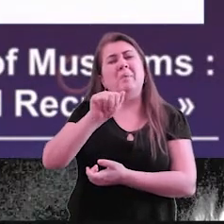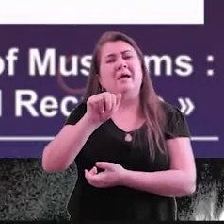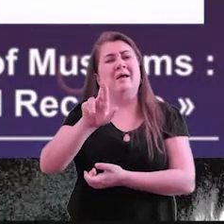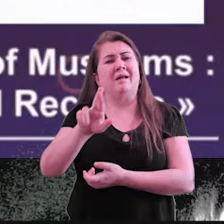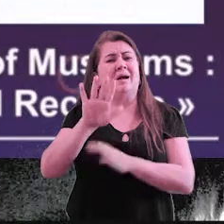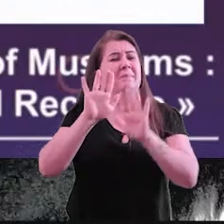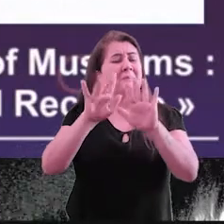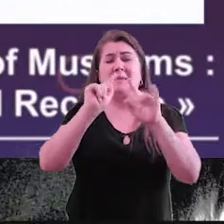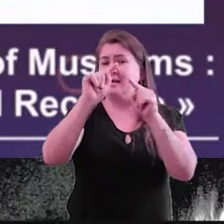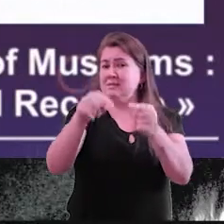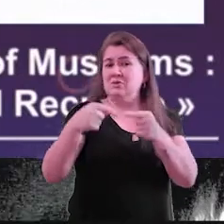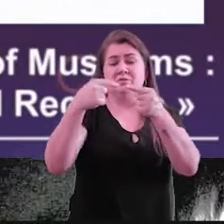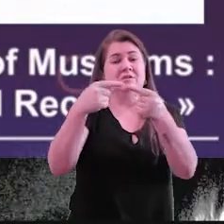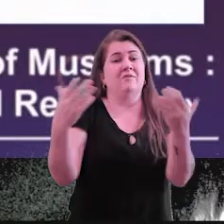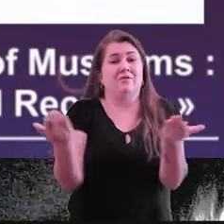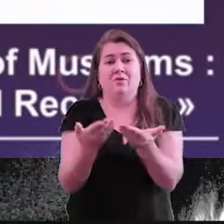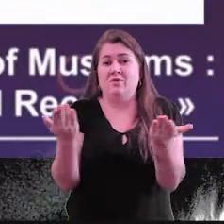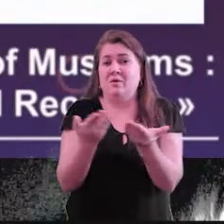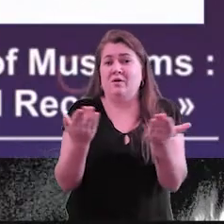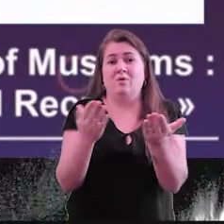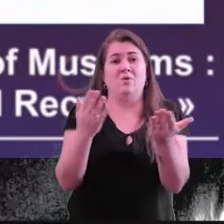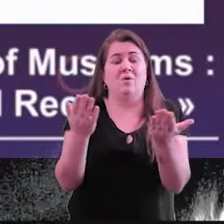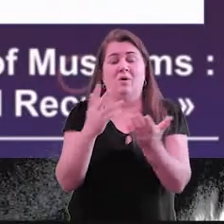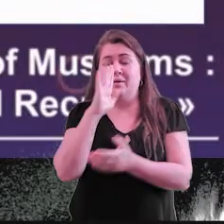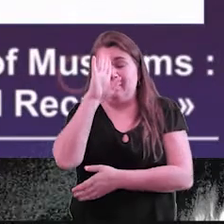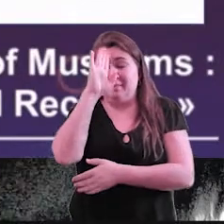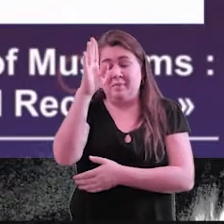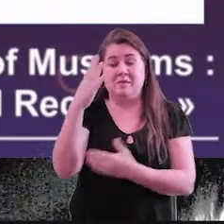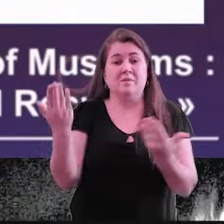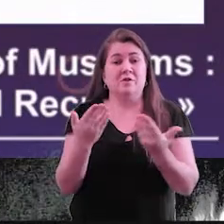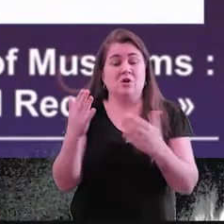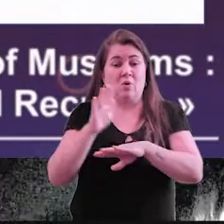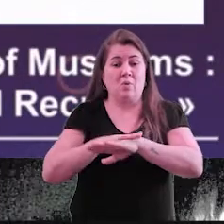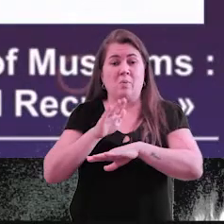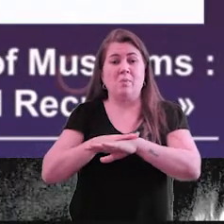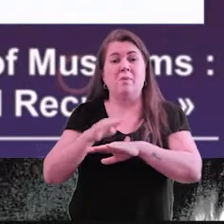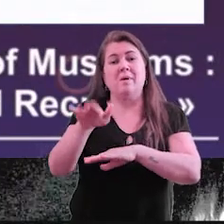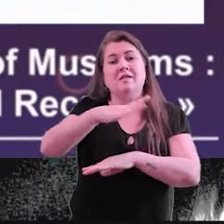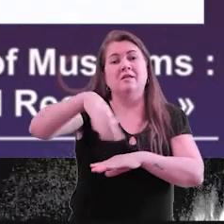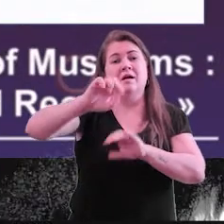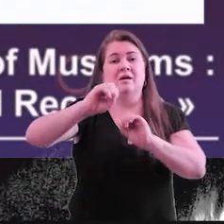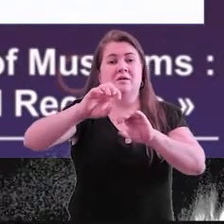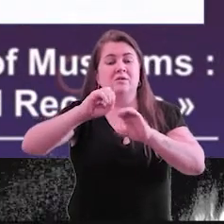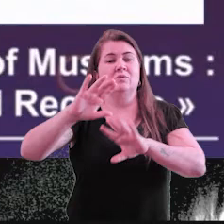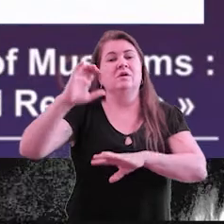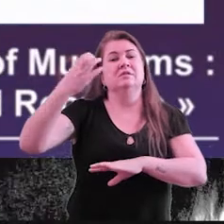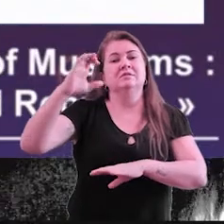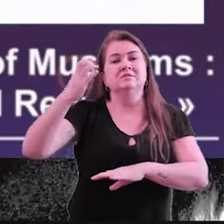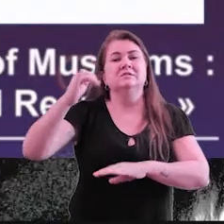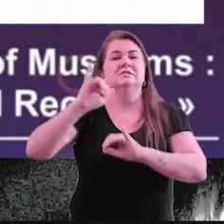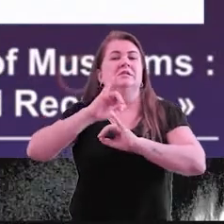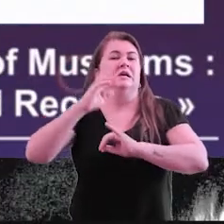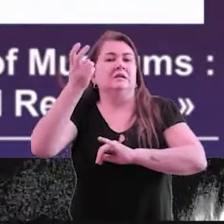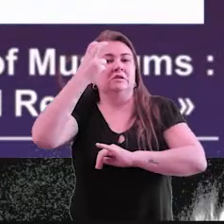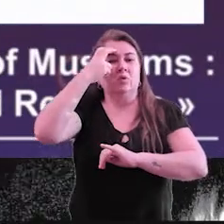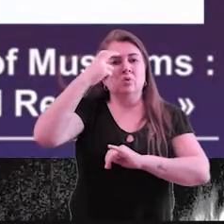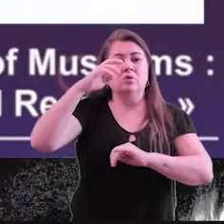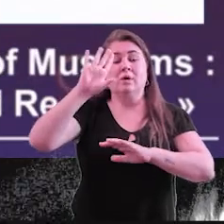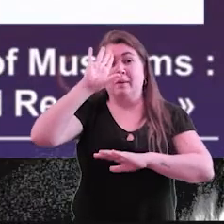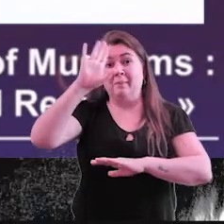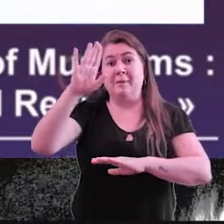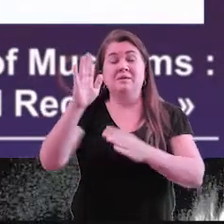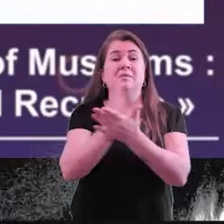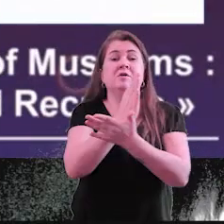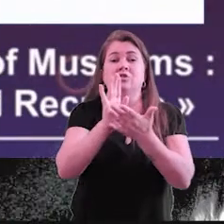cultura e educação, e em especial dos museus que já vêm sendo sufocados aí muito antes desse momento de